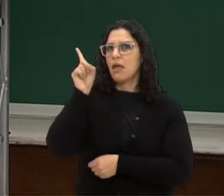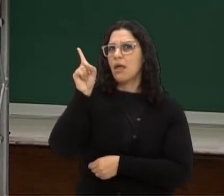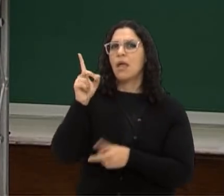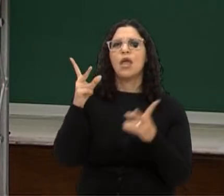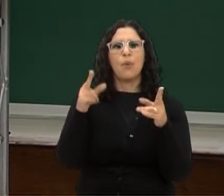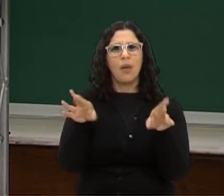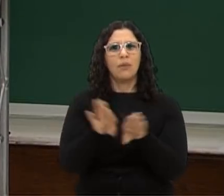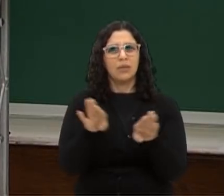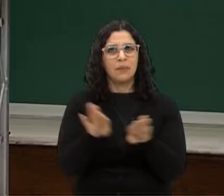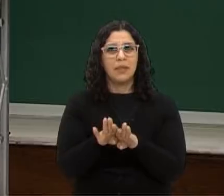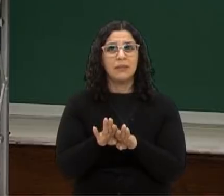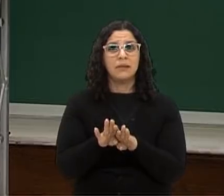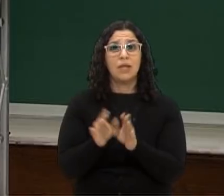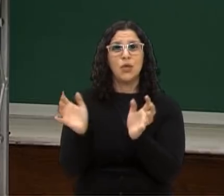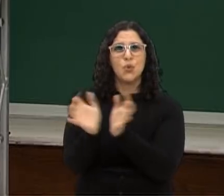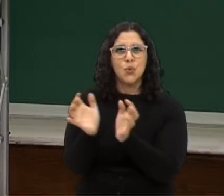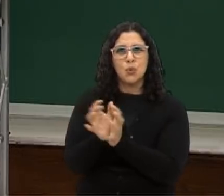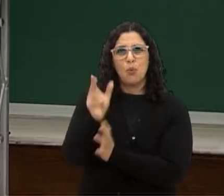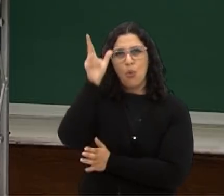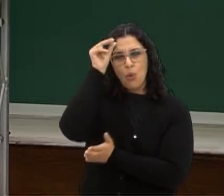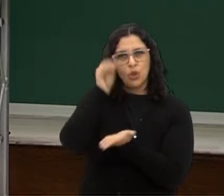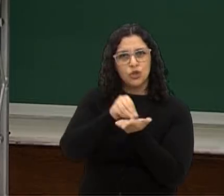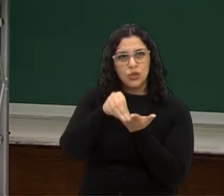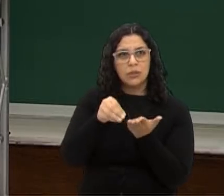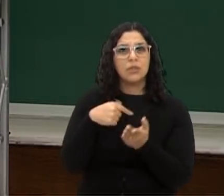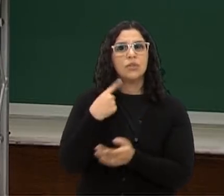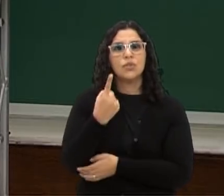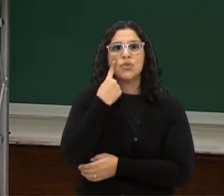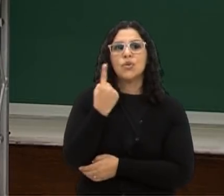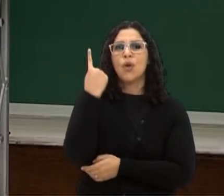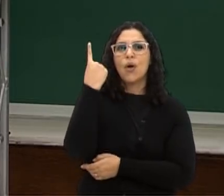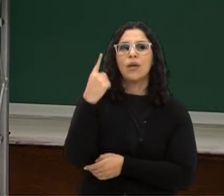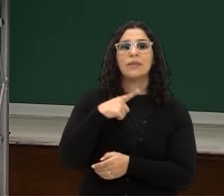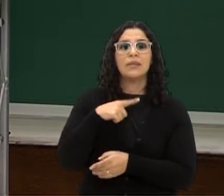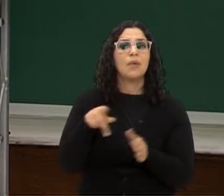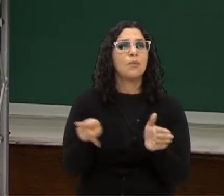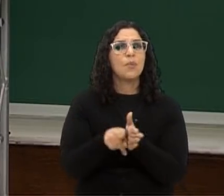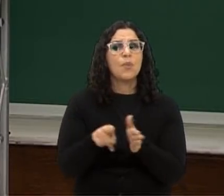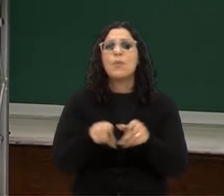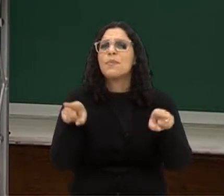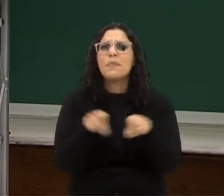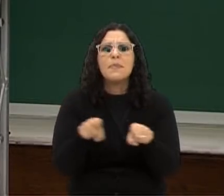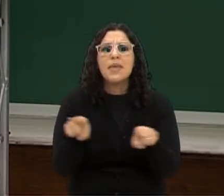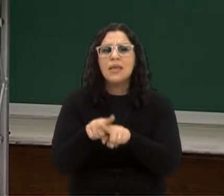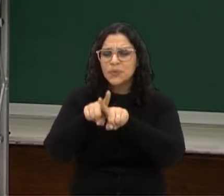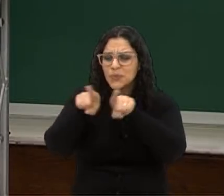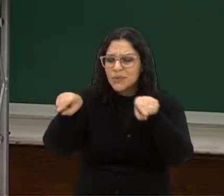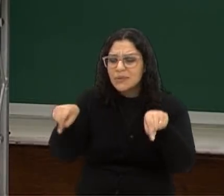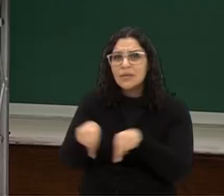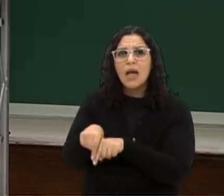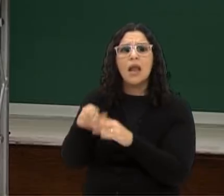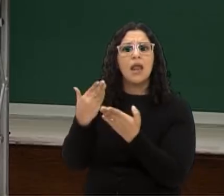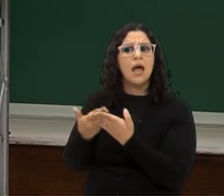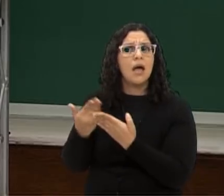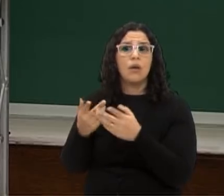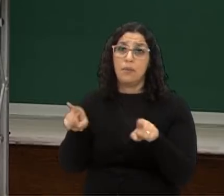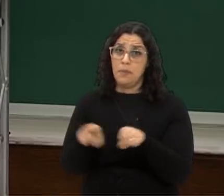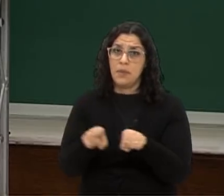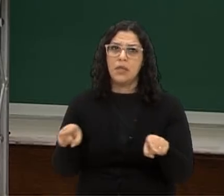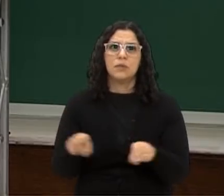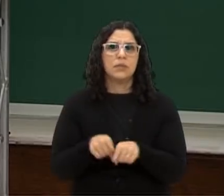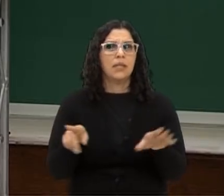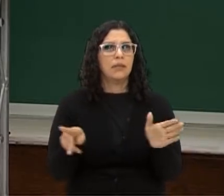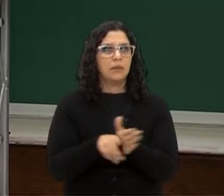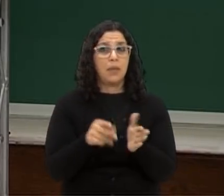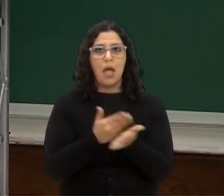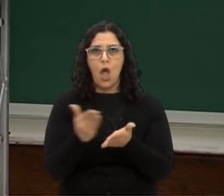as cidades que têm clube de xadrez, ele é bem parecido. Os jogos, para vocês perceberem, eles são os mesmos que a gente usa no colégio, né? Então, claro, tem os tabuleiros lá